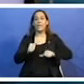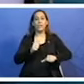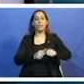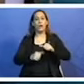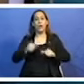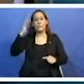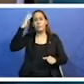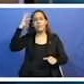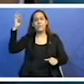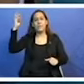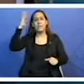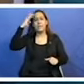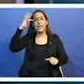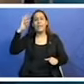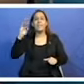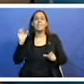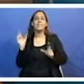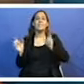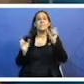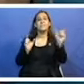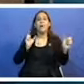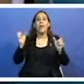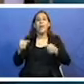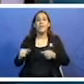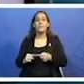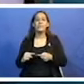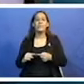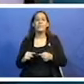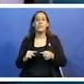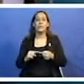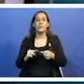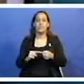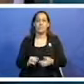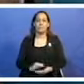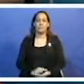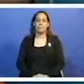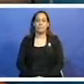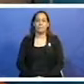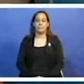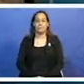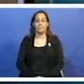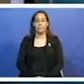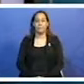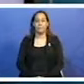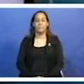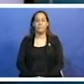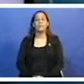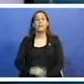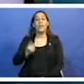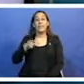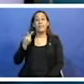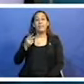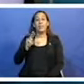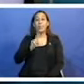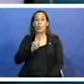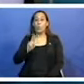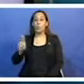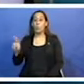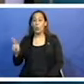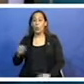sobre a arte de rimar. Tá vendo que legal ficou a autobiografia dela? Ela falou o nome, ela falou do que